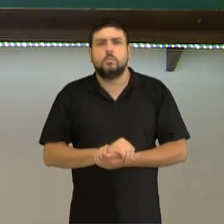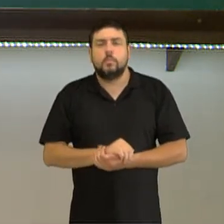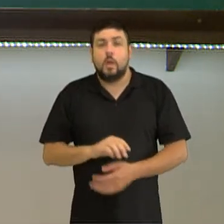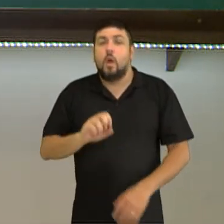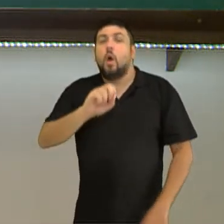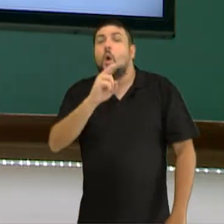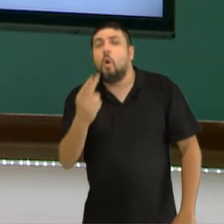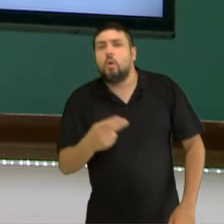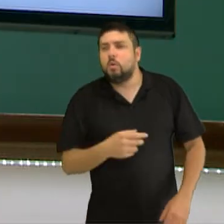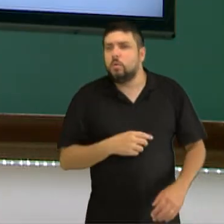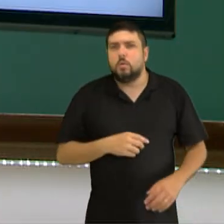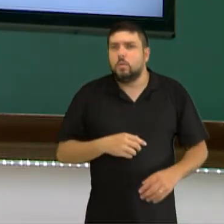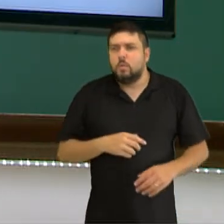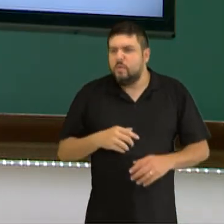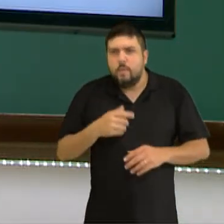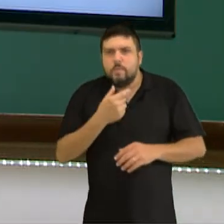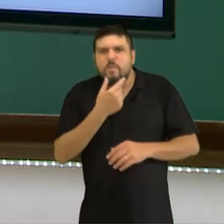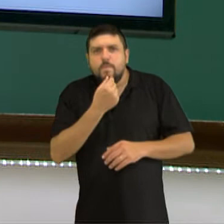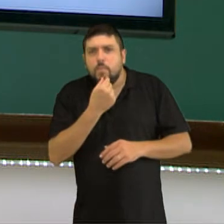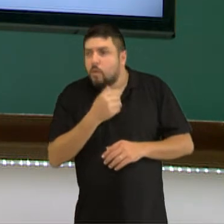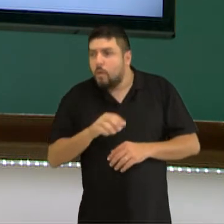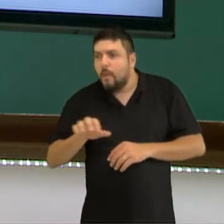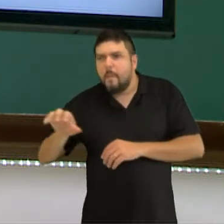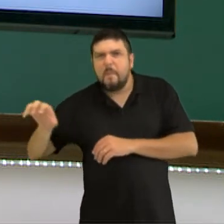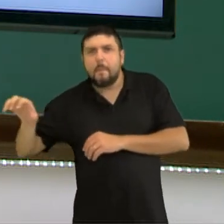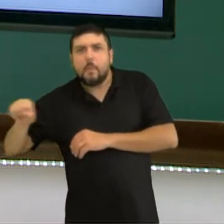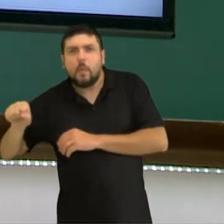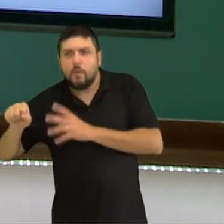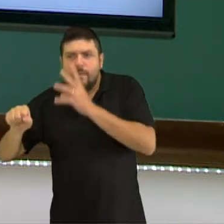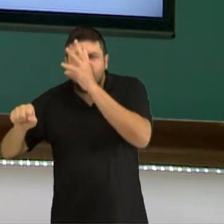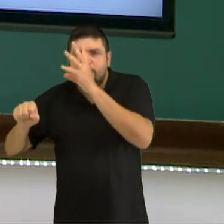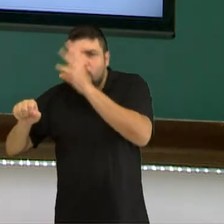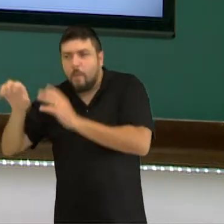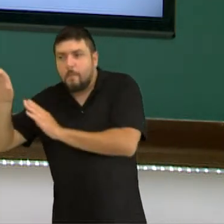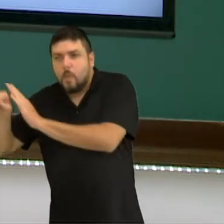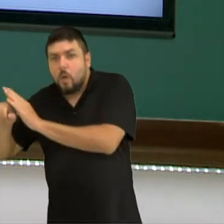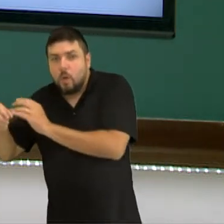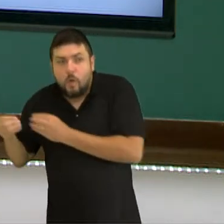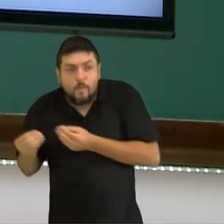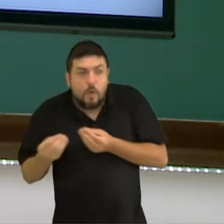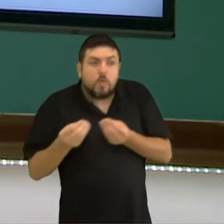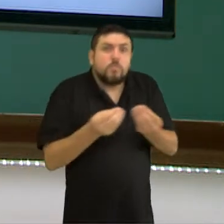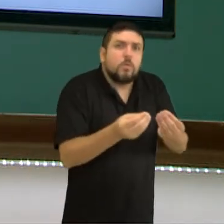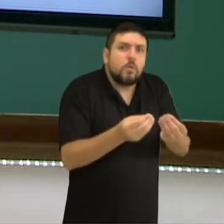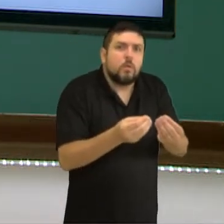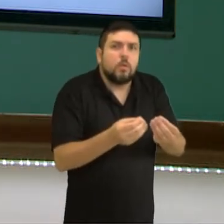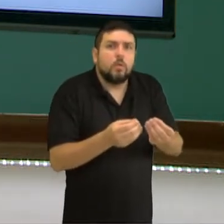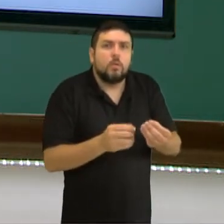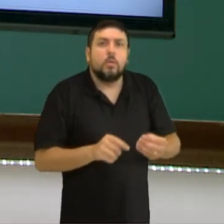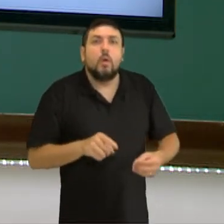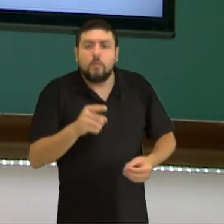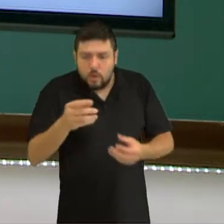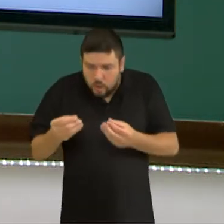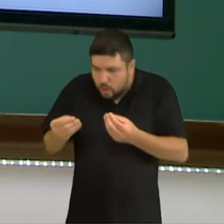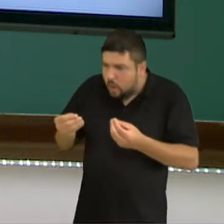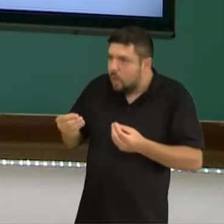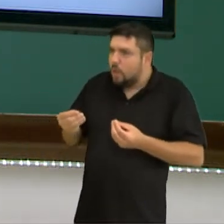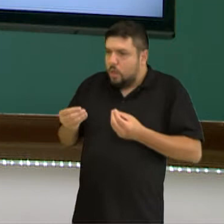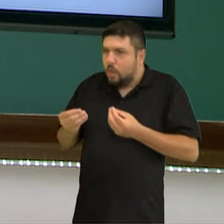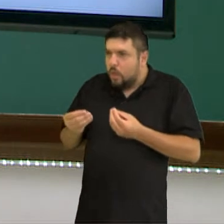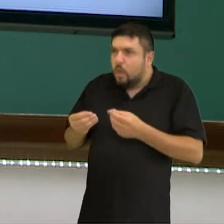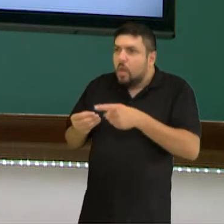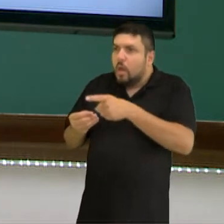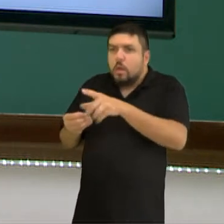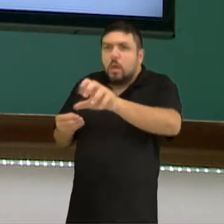objeto que tomou de outra pessoa. Qual é a sua decisão? Você aceita esconder um objeto que foi tomado de